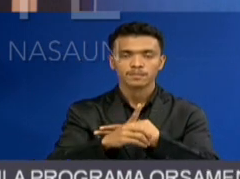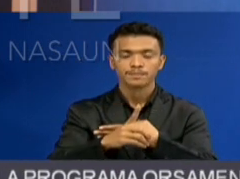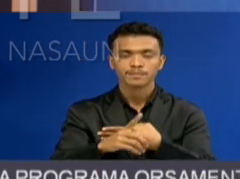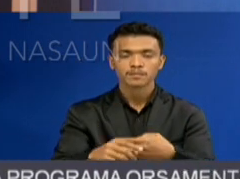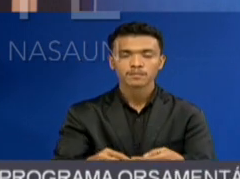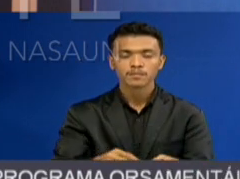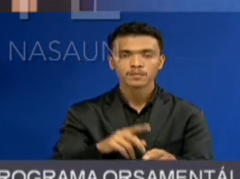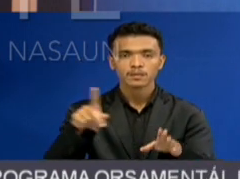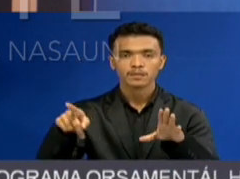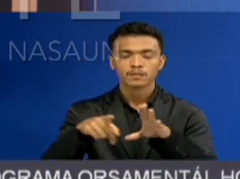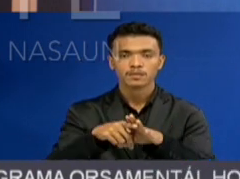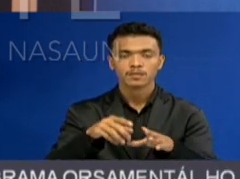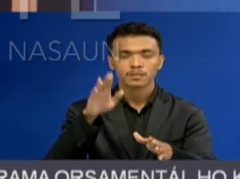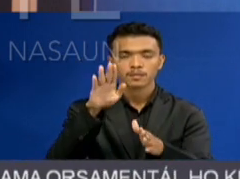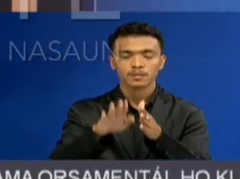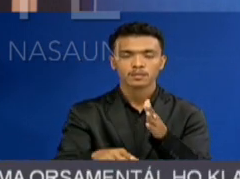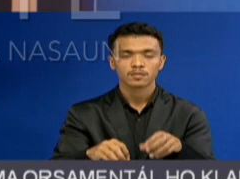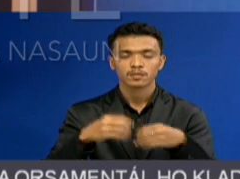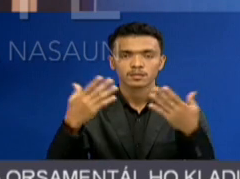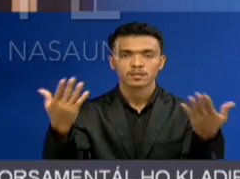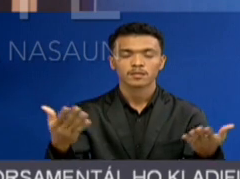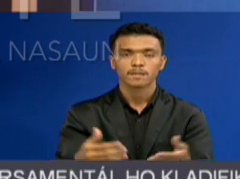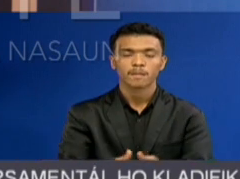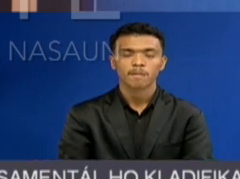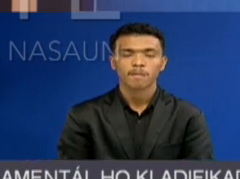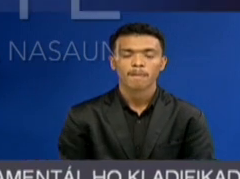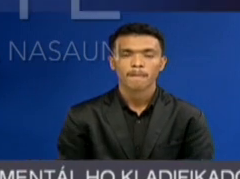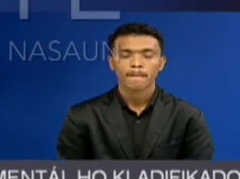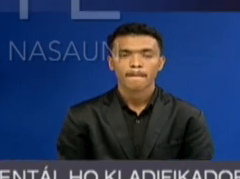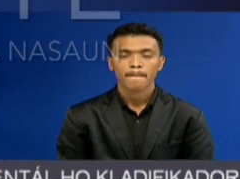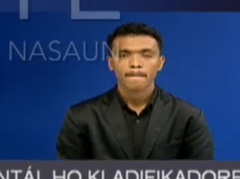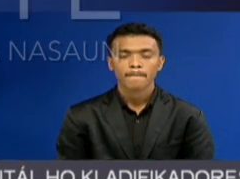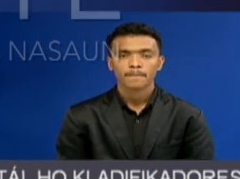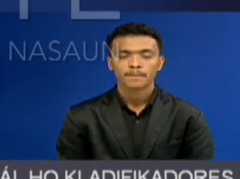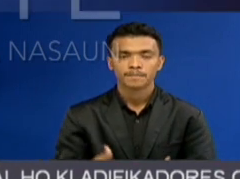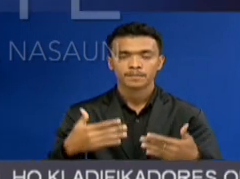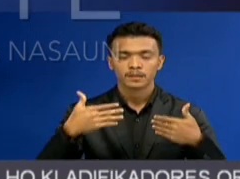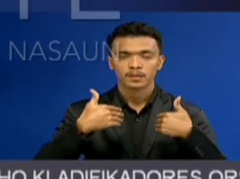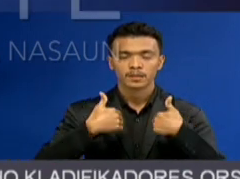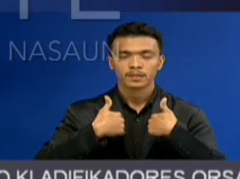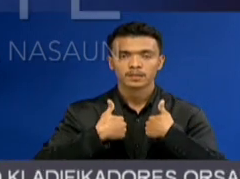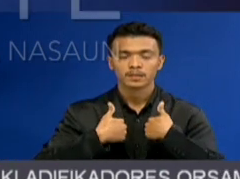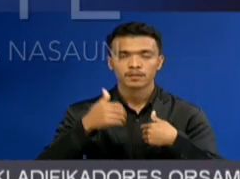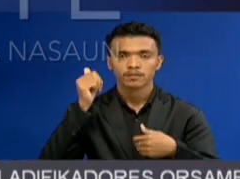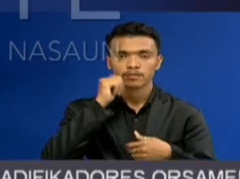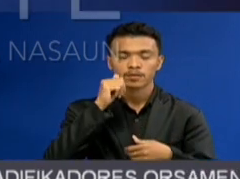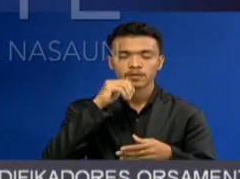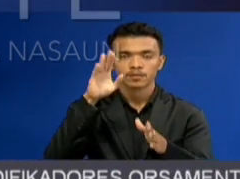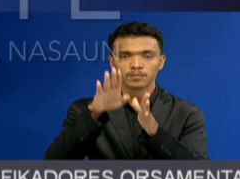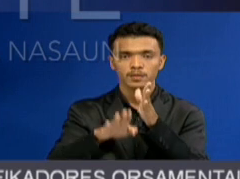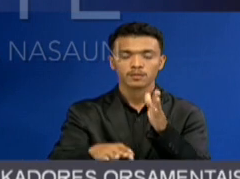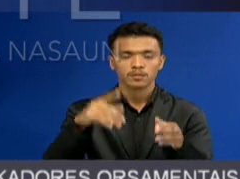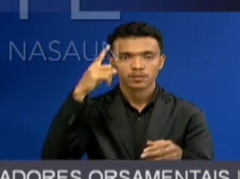da participação feto no contra menos né Reba socialização iha feto ne menos